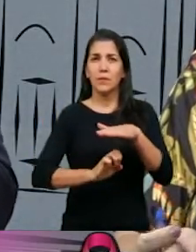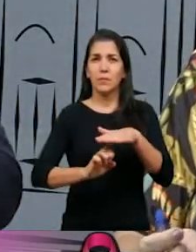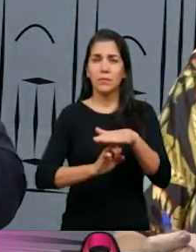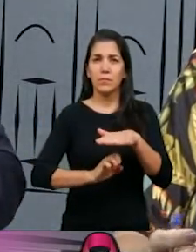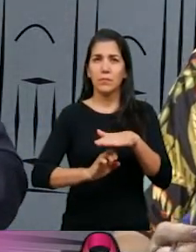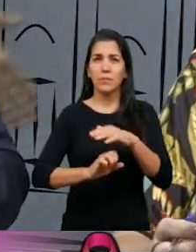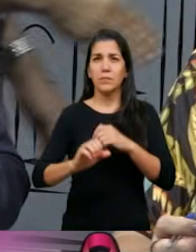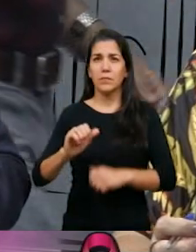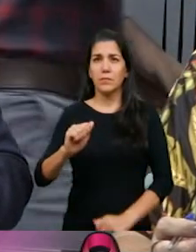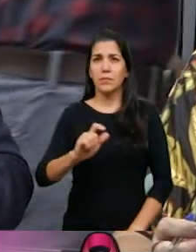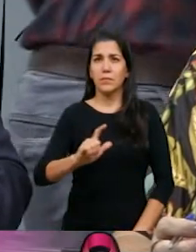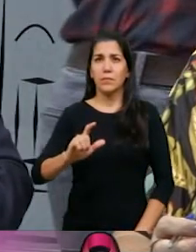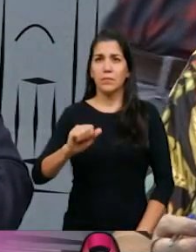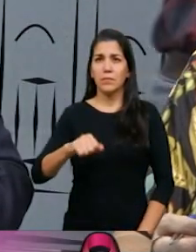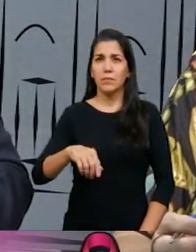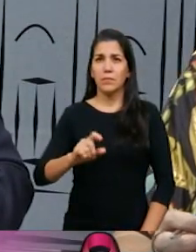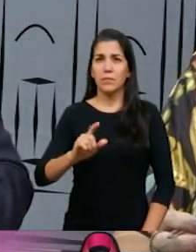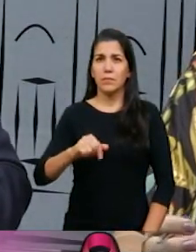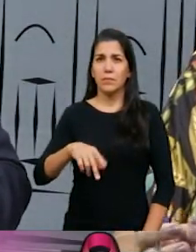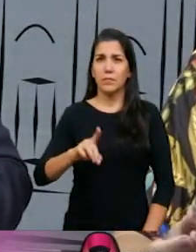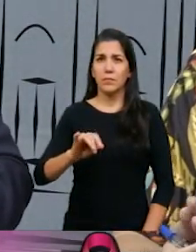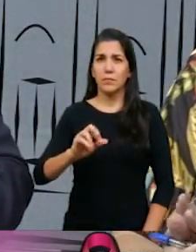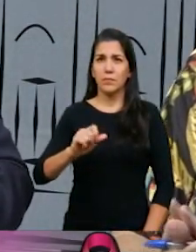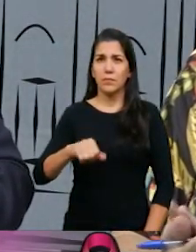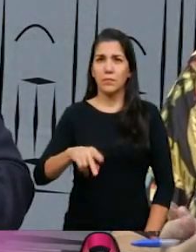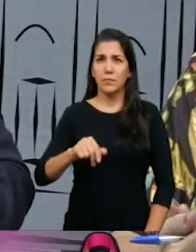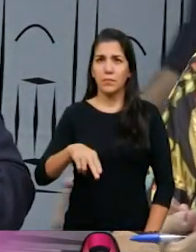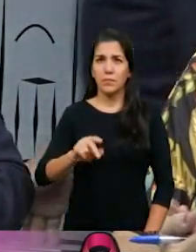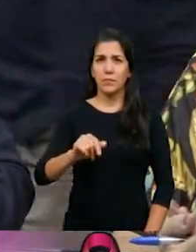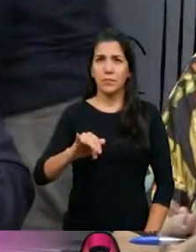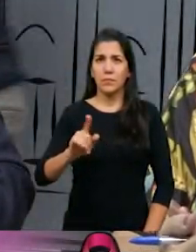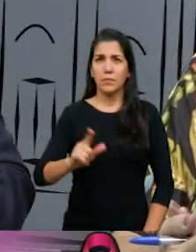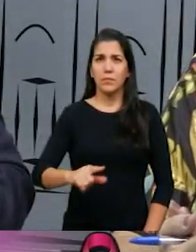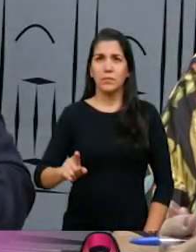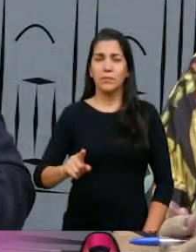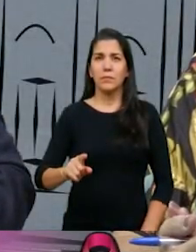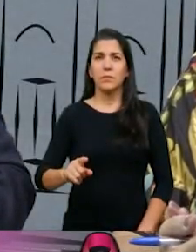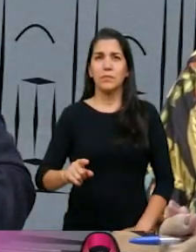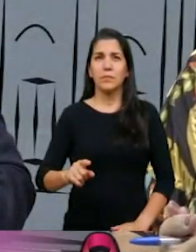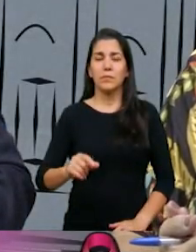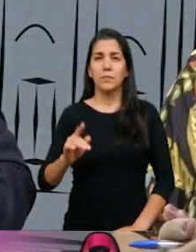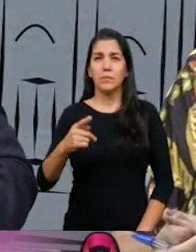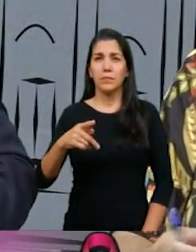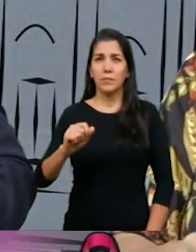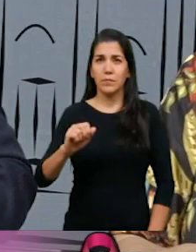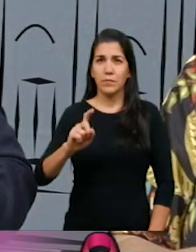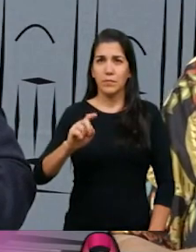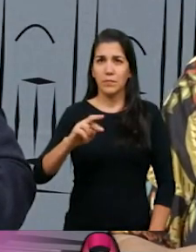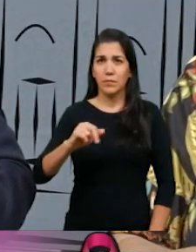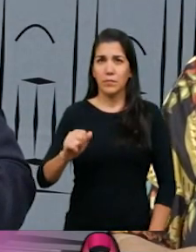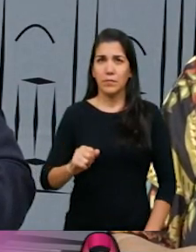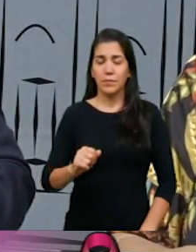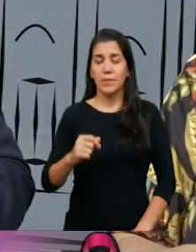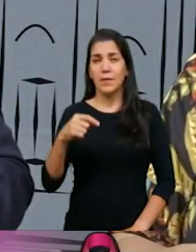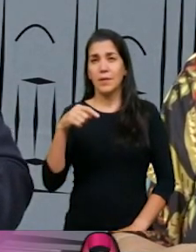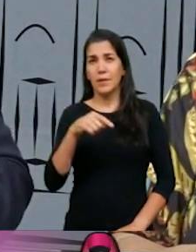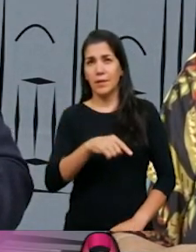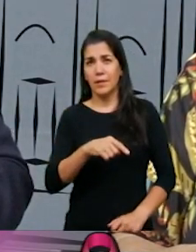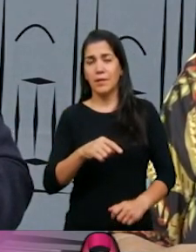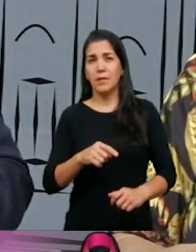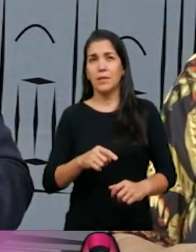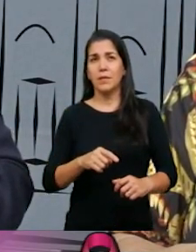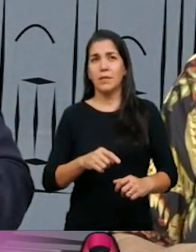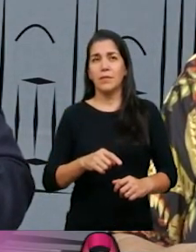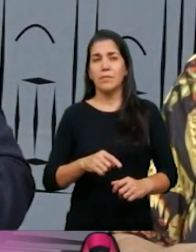ME. Senhora Presidente, a empresa Mariane Muniz Pereira, ME, pretende instalar-se no